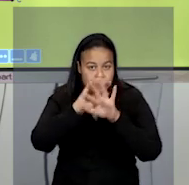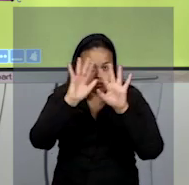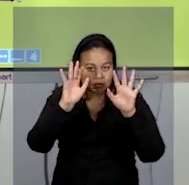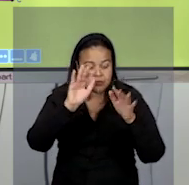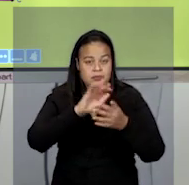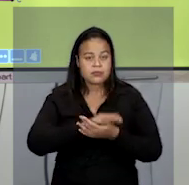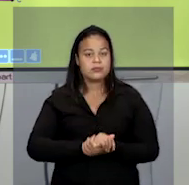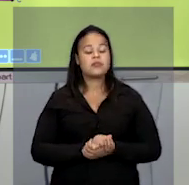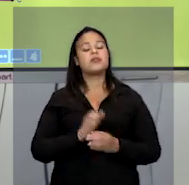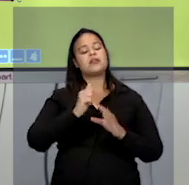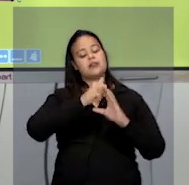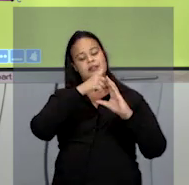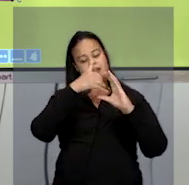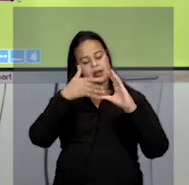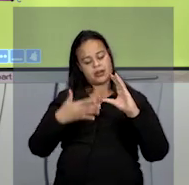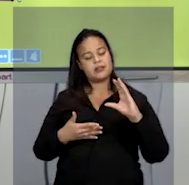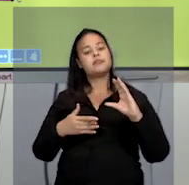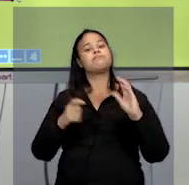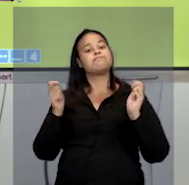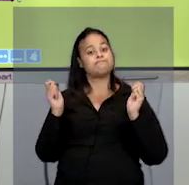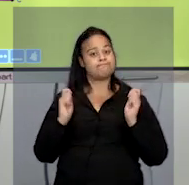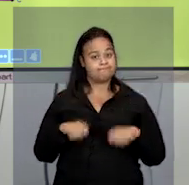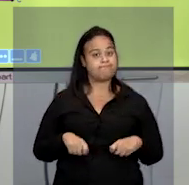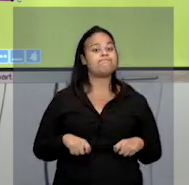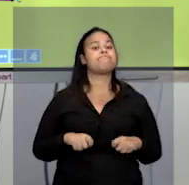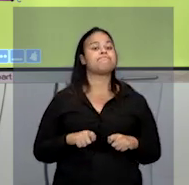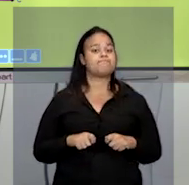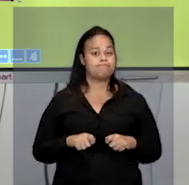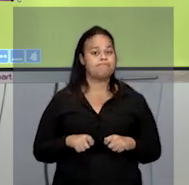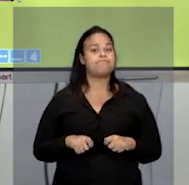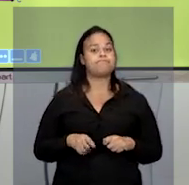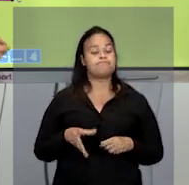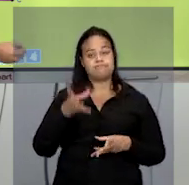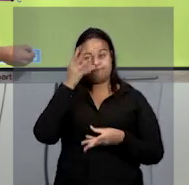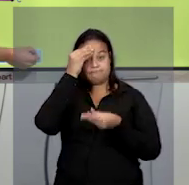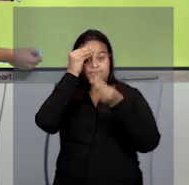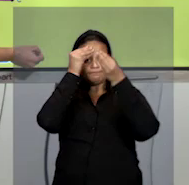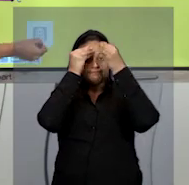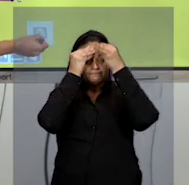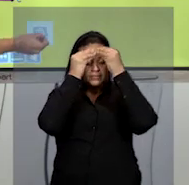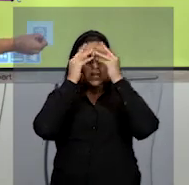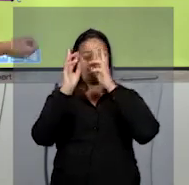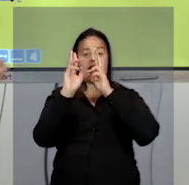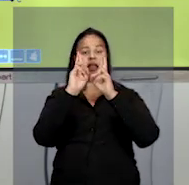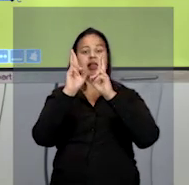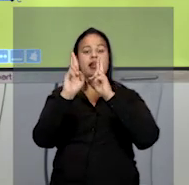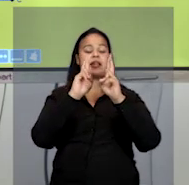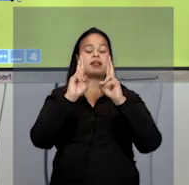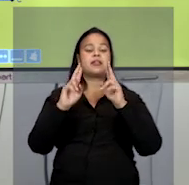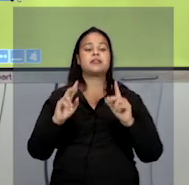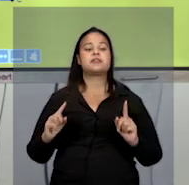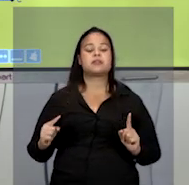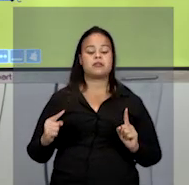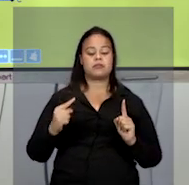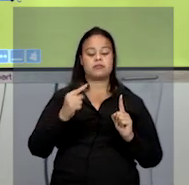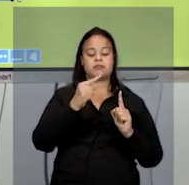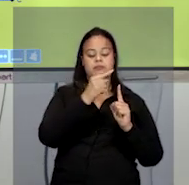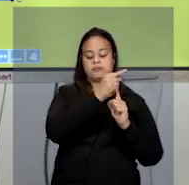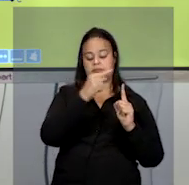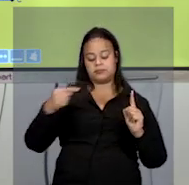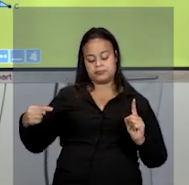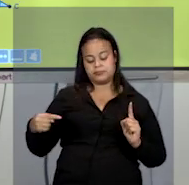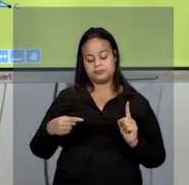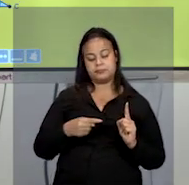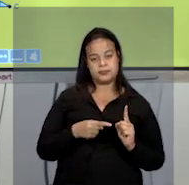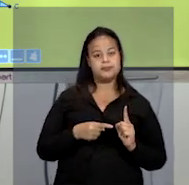essas são as características que nós precisamos aqui para ter um entendimento das nossas relações trigonométricas neste nosso